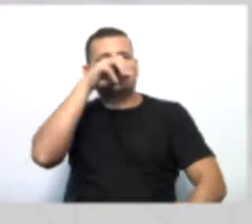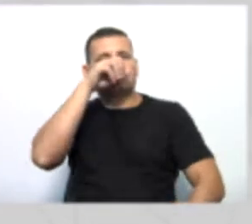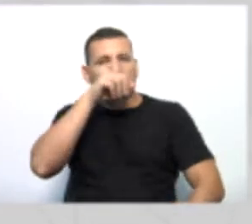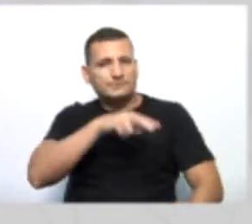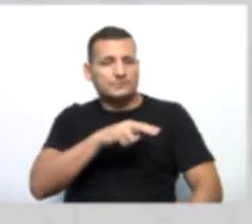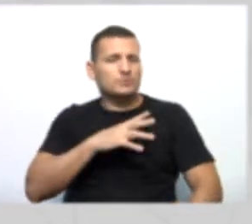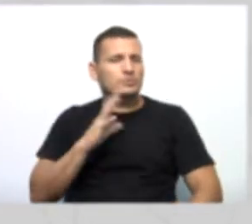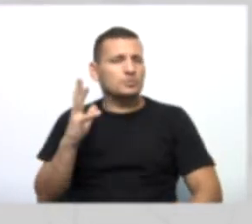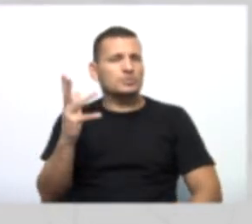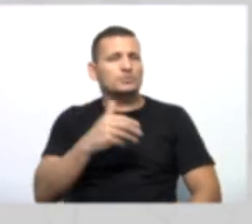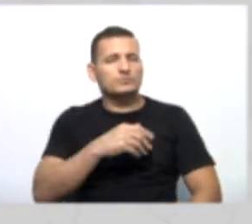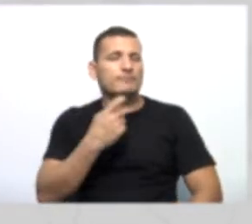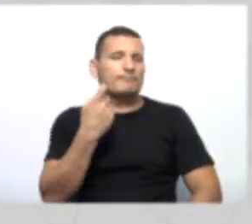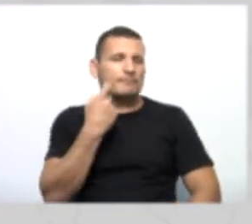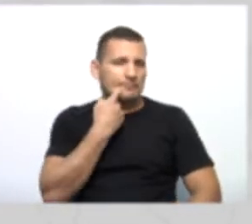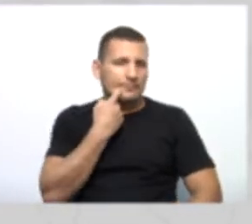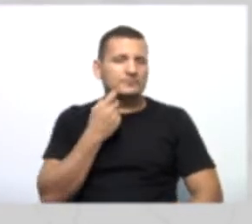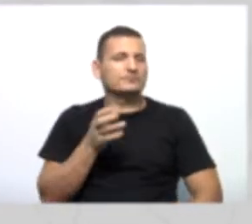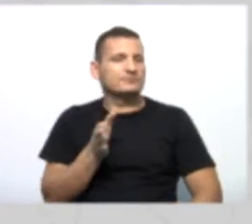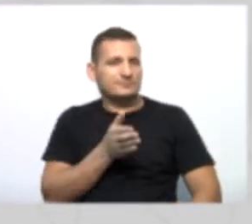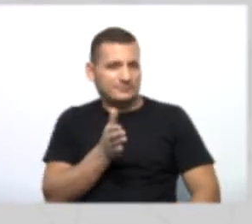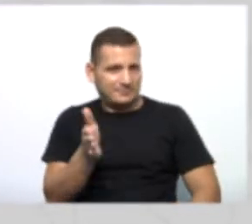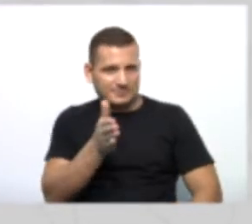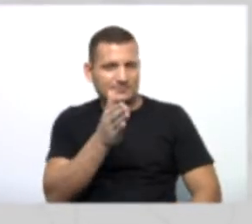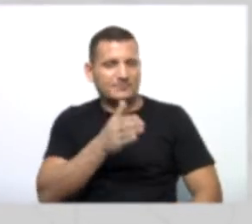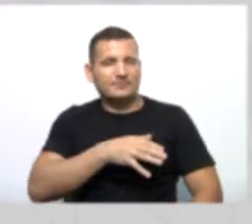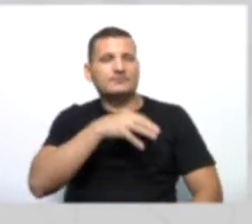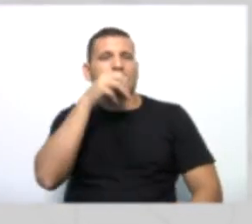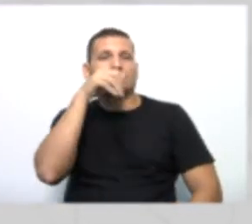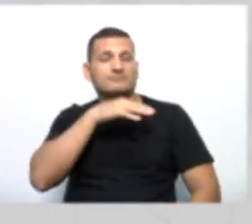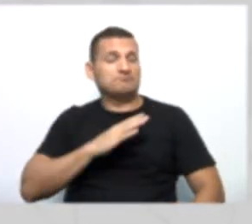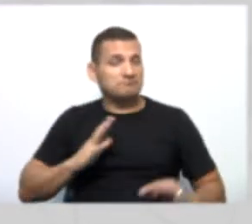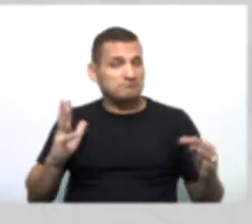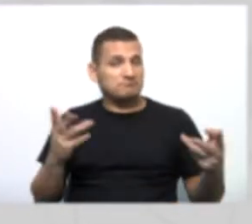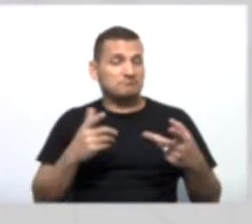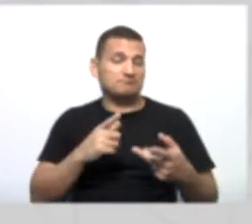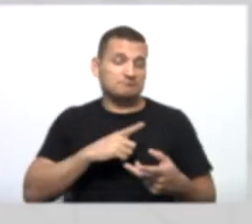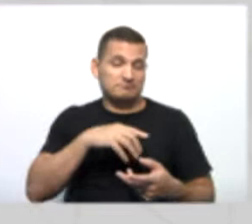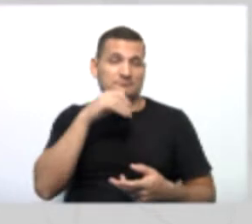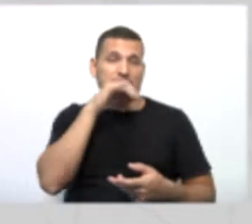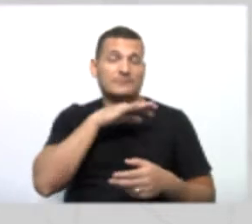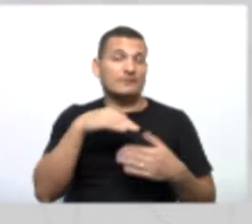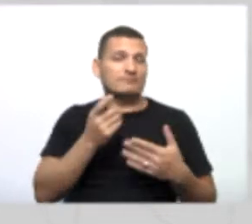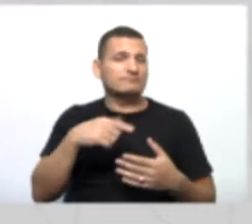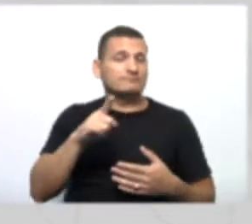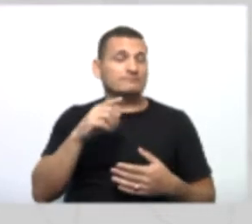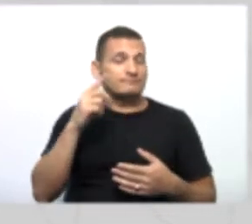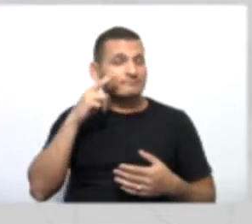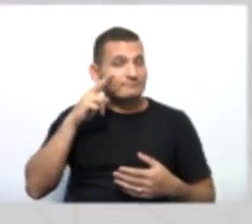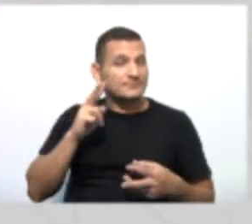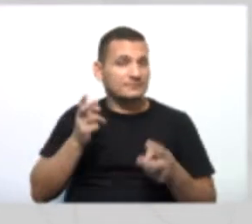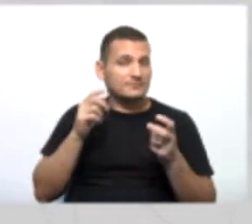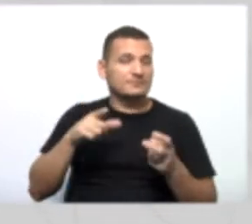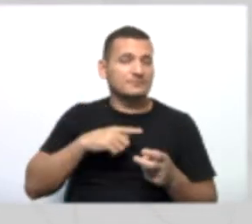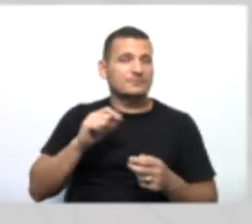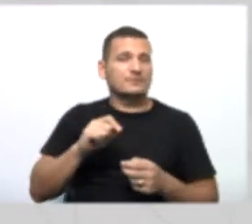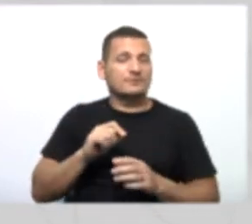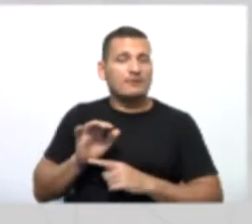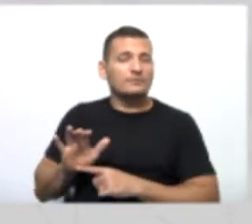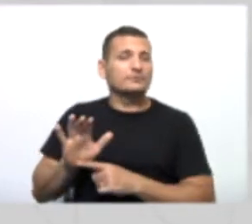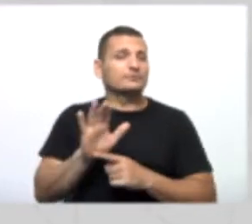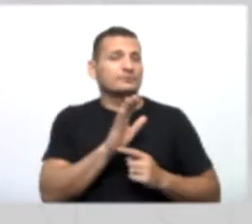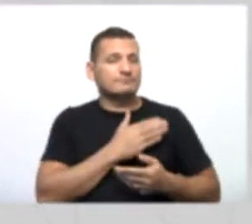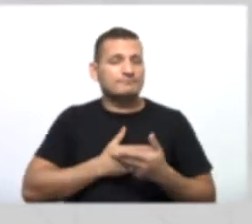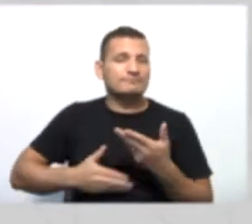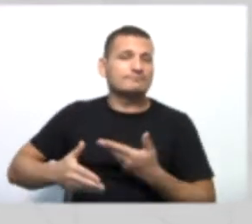respira, tudo respira, até o peixe respira dentro d'água e assim vai. Então existe aí uma necessidade de ajuda mútua, não é? Então o homem